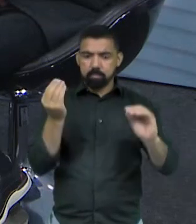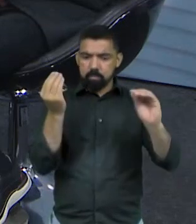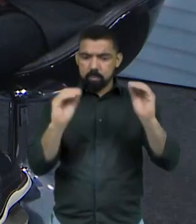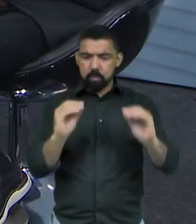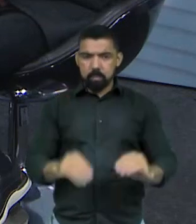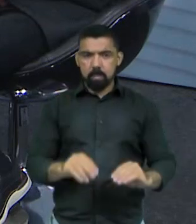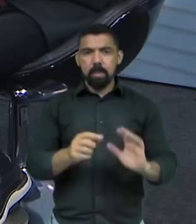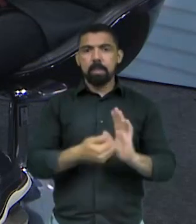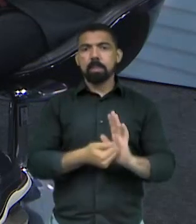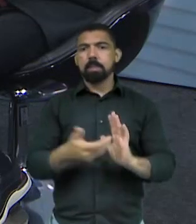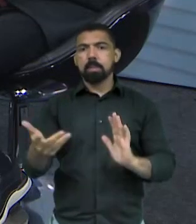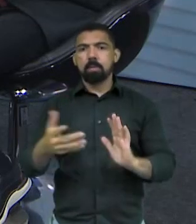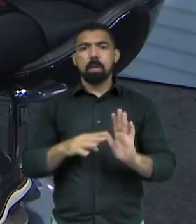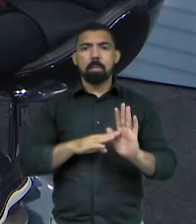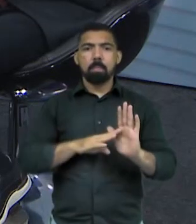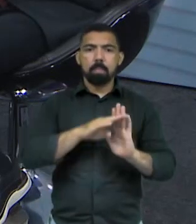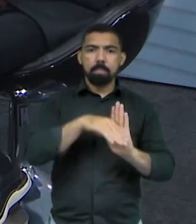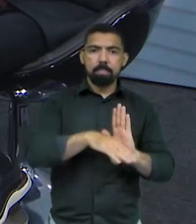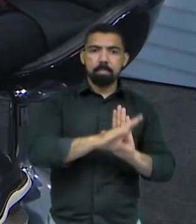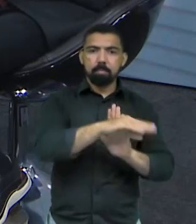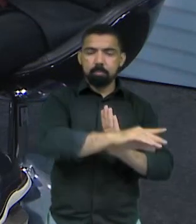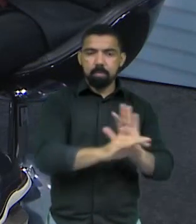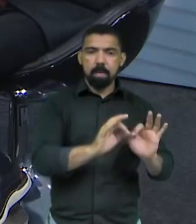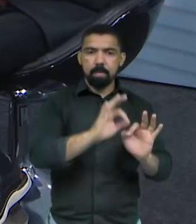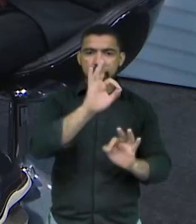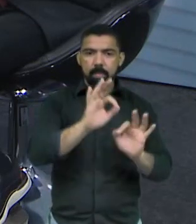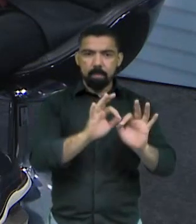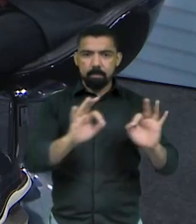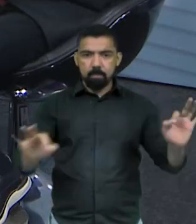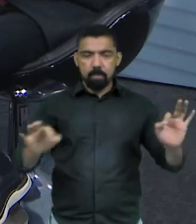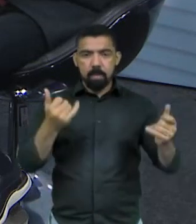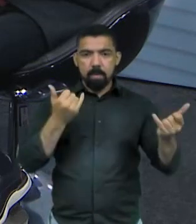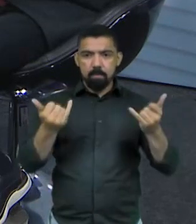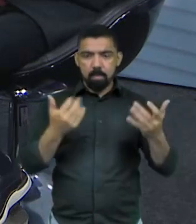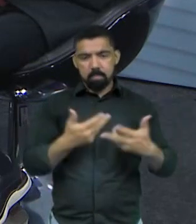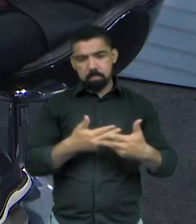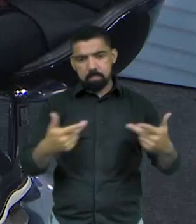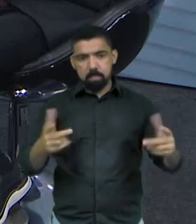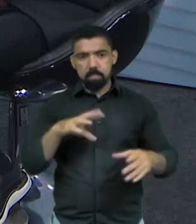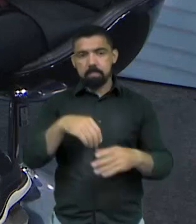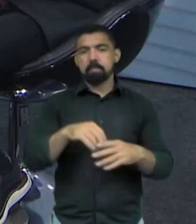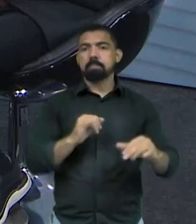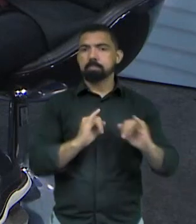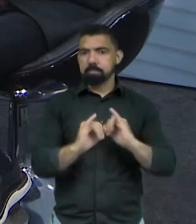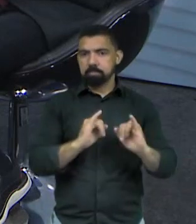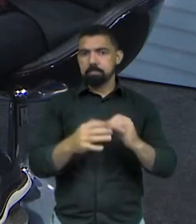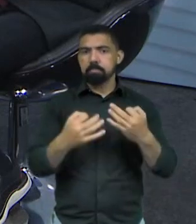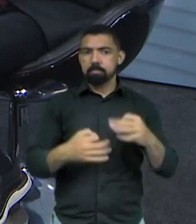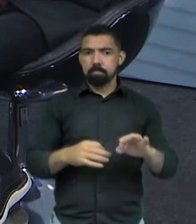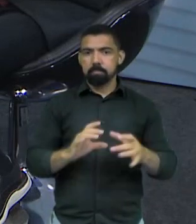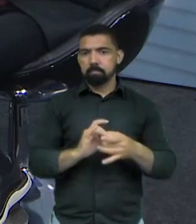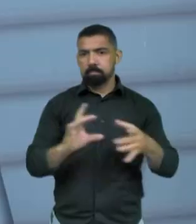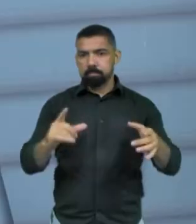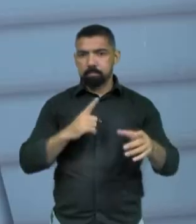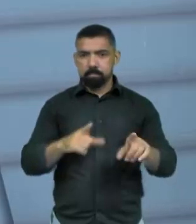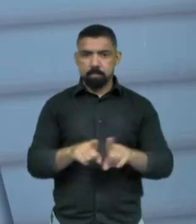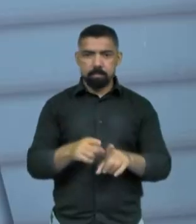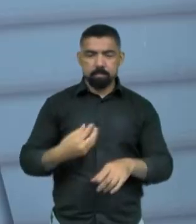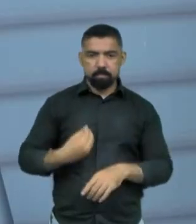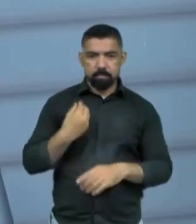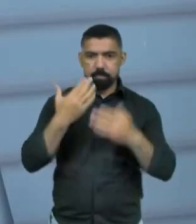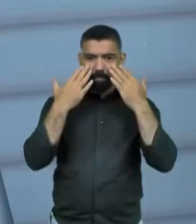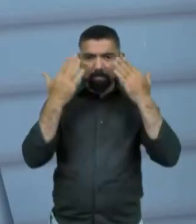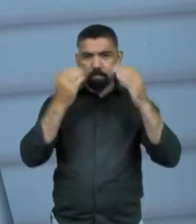os diversos indicadores, né, e vamos trabalhar... Na internet. Na internet, vai ficar à disposição. Transparente,